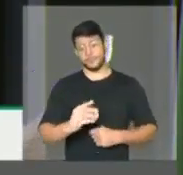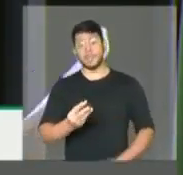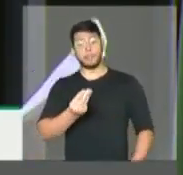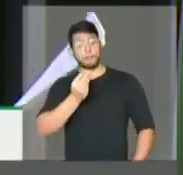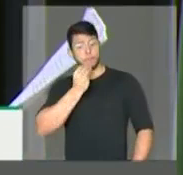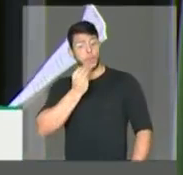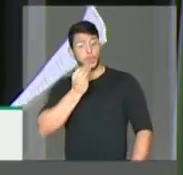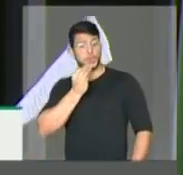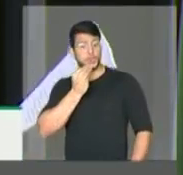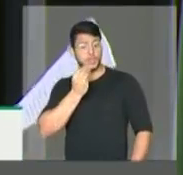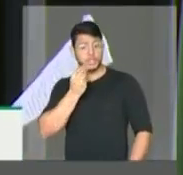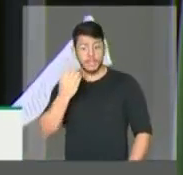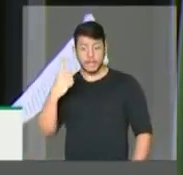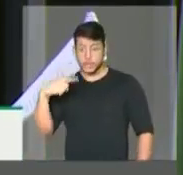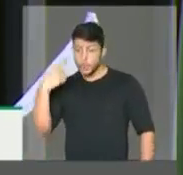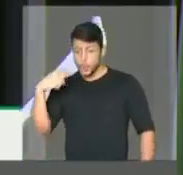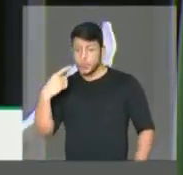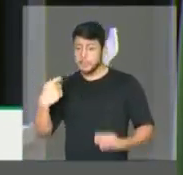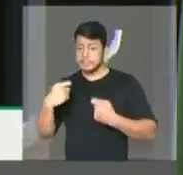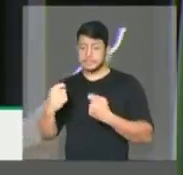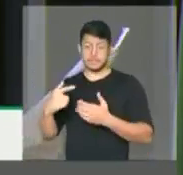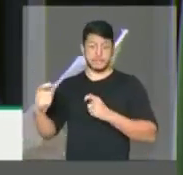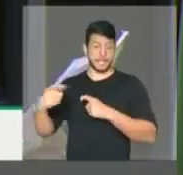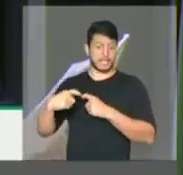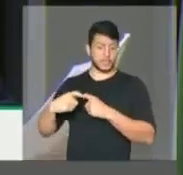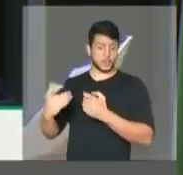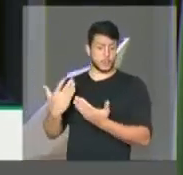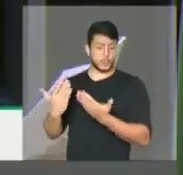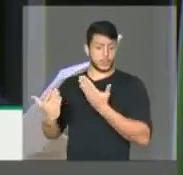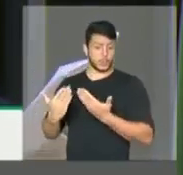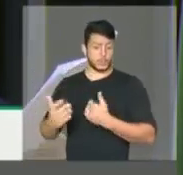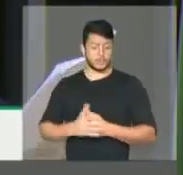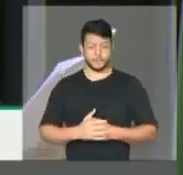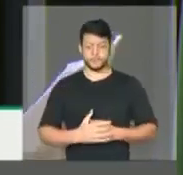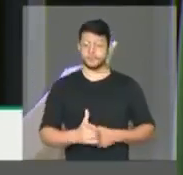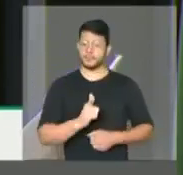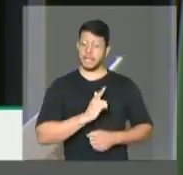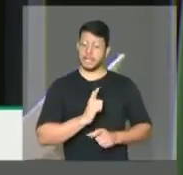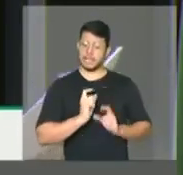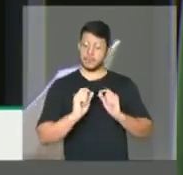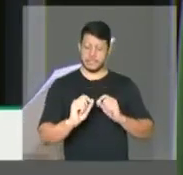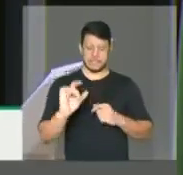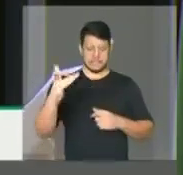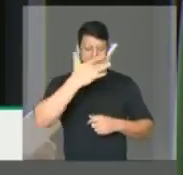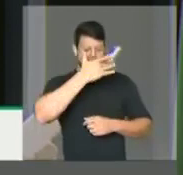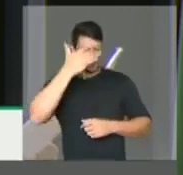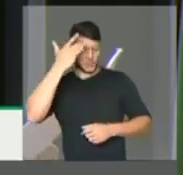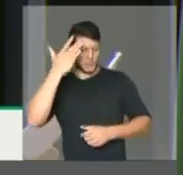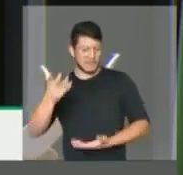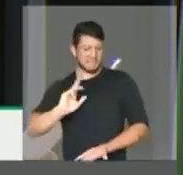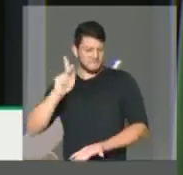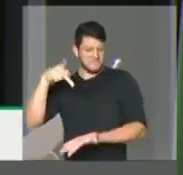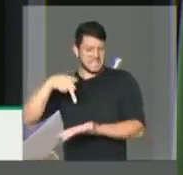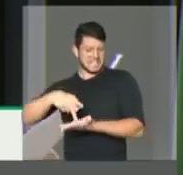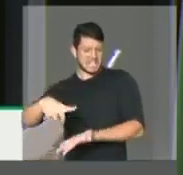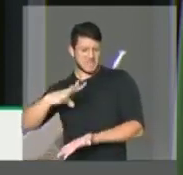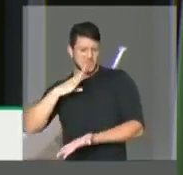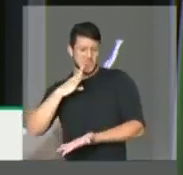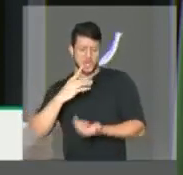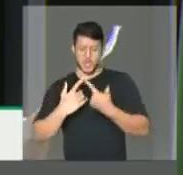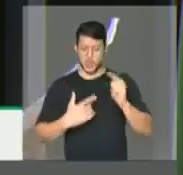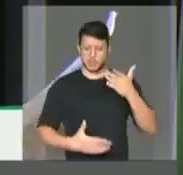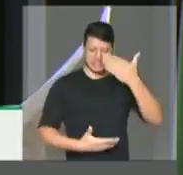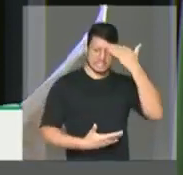psiquiatria. De um lado, os donos da verdade, de outro, os proprietários de